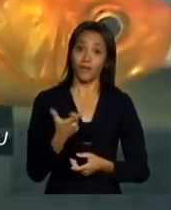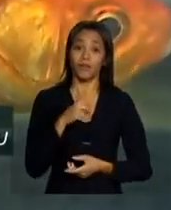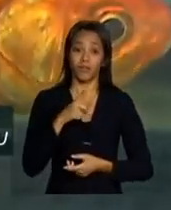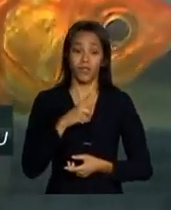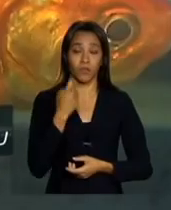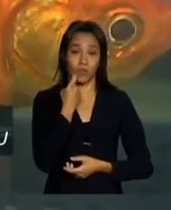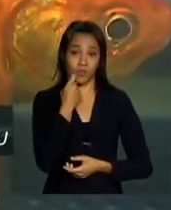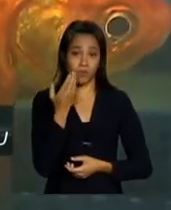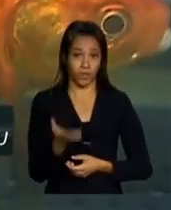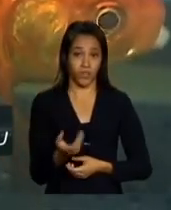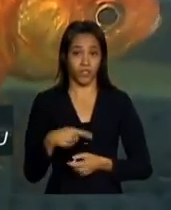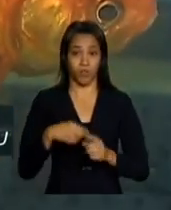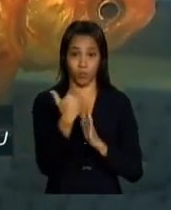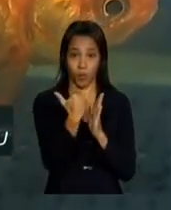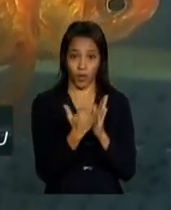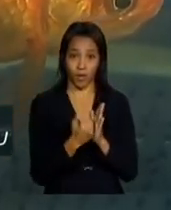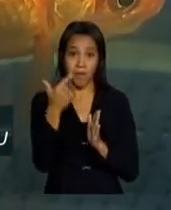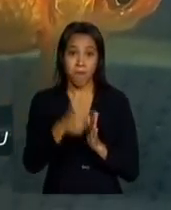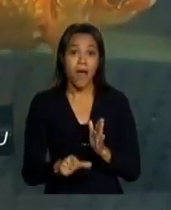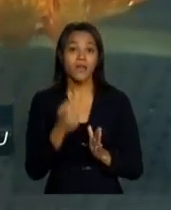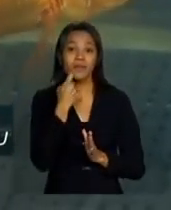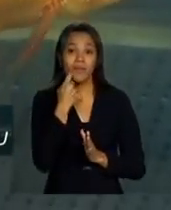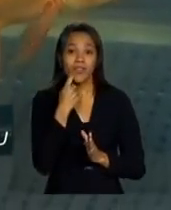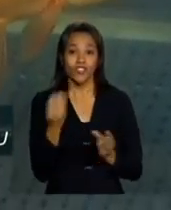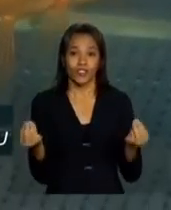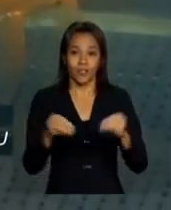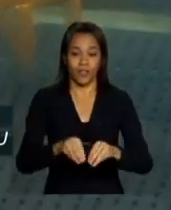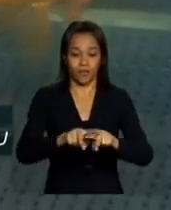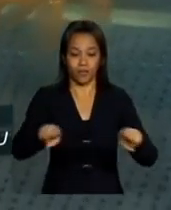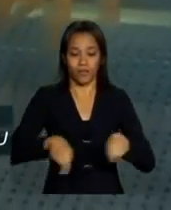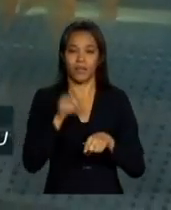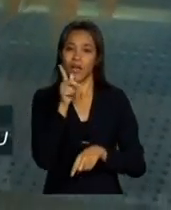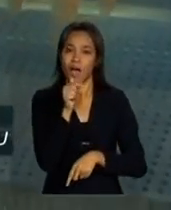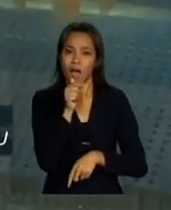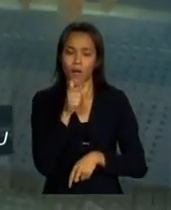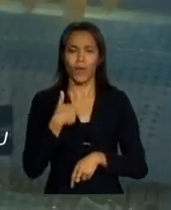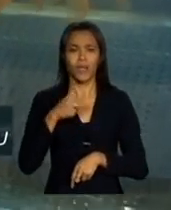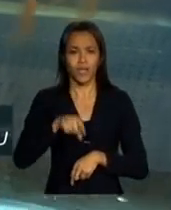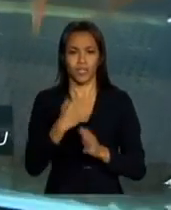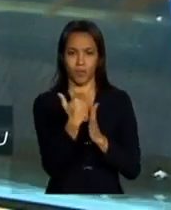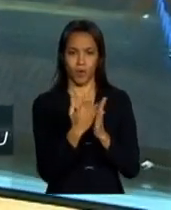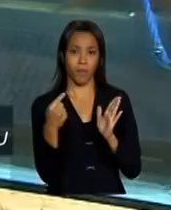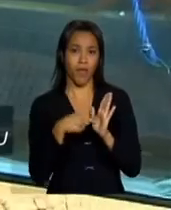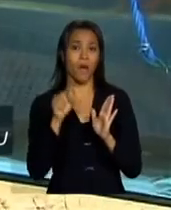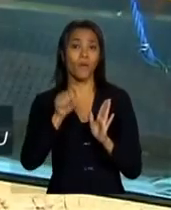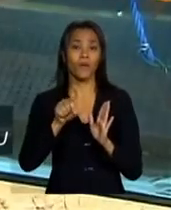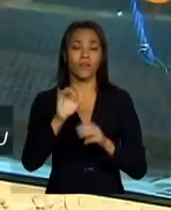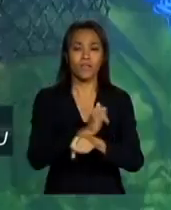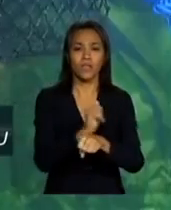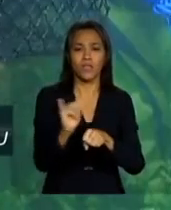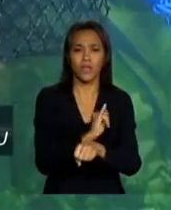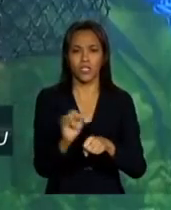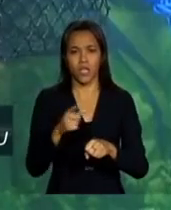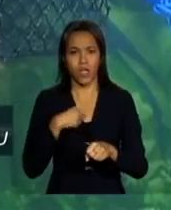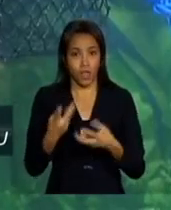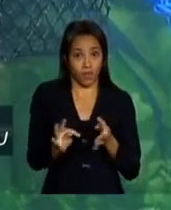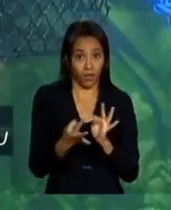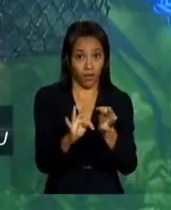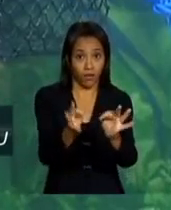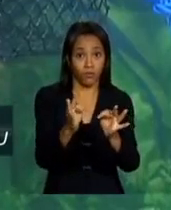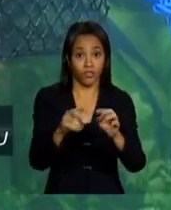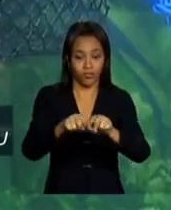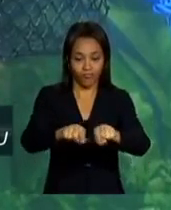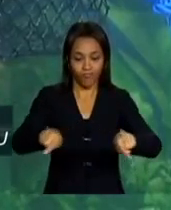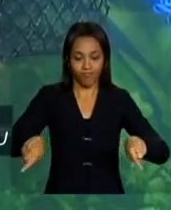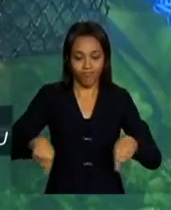temos o programa Mais Peixes em Nossas Águas, que uma das ações desse programa é a tecnologia dos